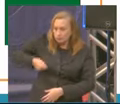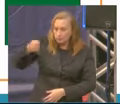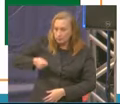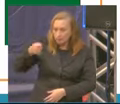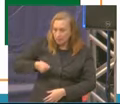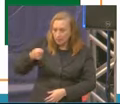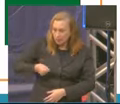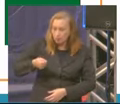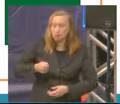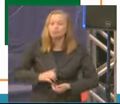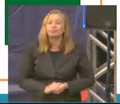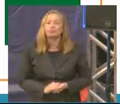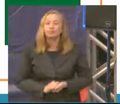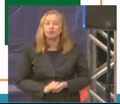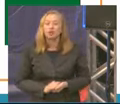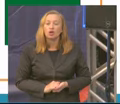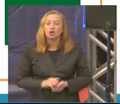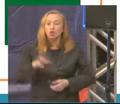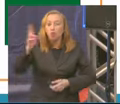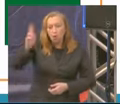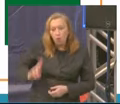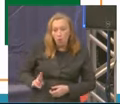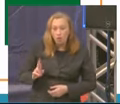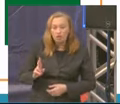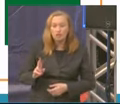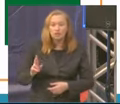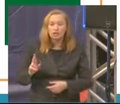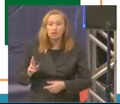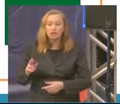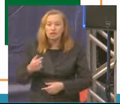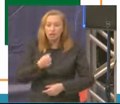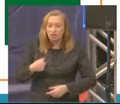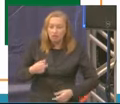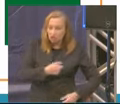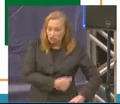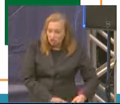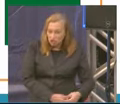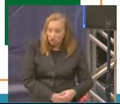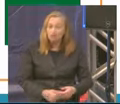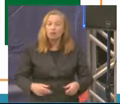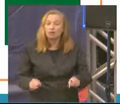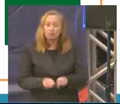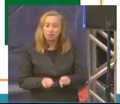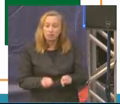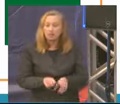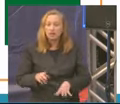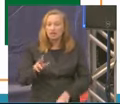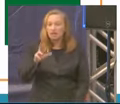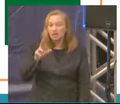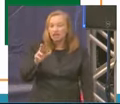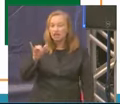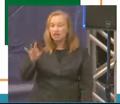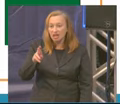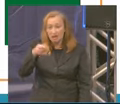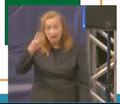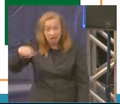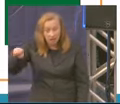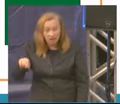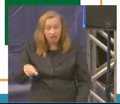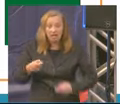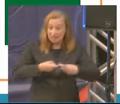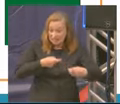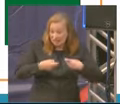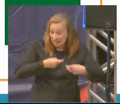eixo ditatorial, Rússia, China principalmente, mas mais recentemente Irã, Coreia do Norte e Bielorrússia. Essa guerra está